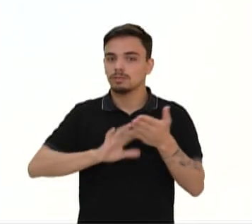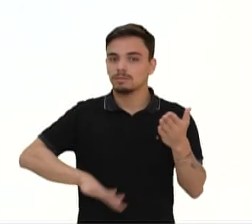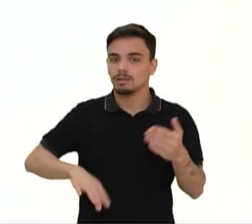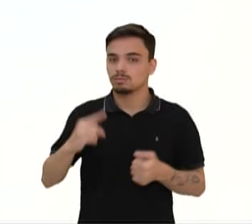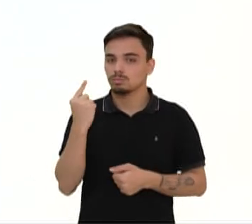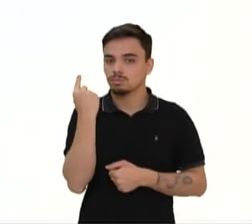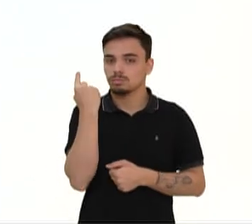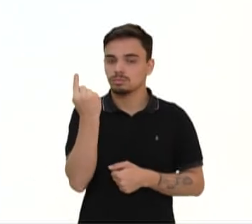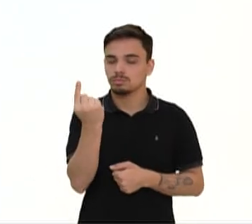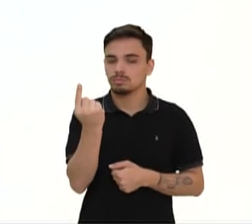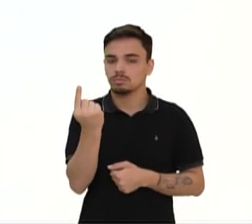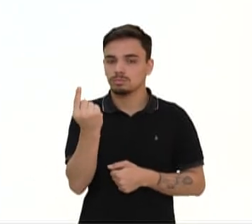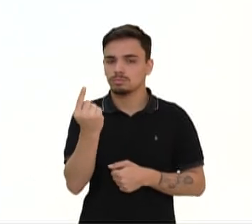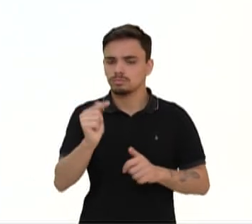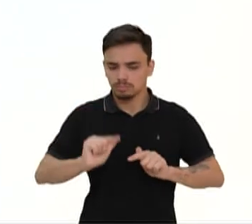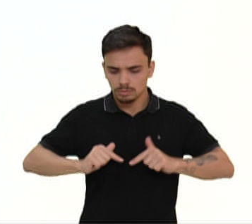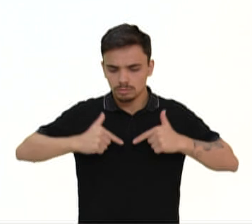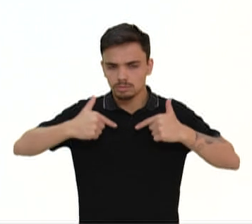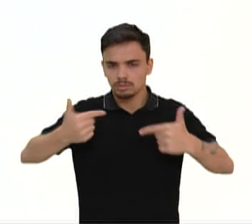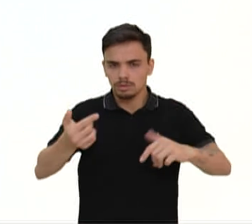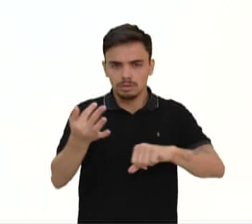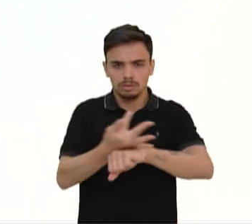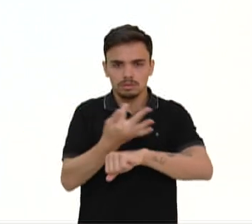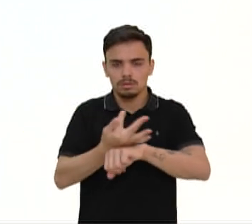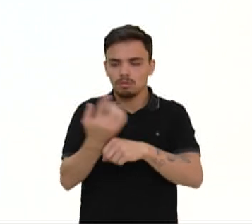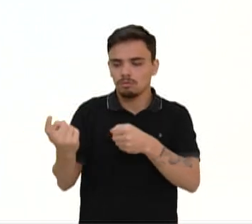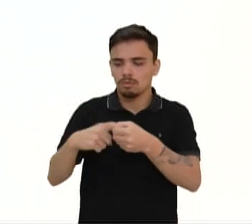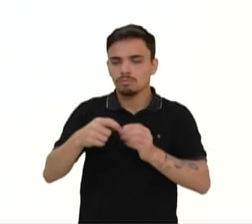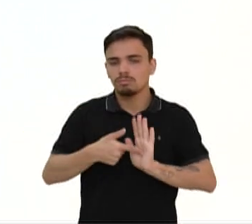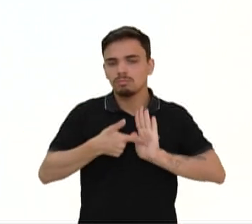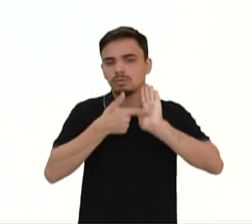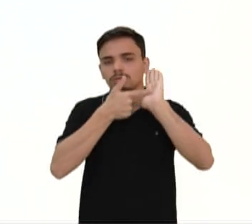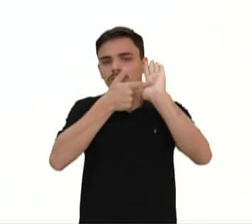Atividade 1. Atitudes sustentáveis voltam à pauta